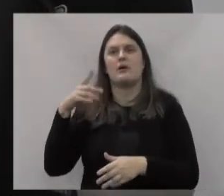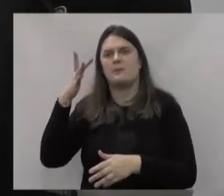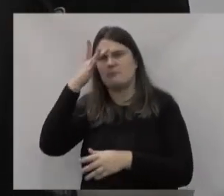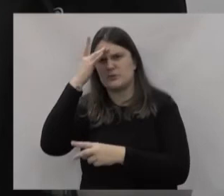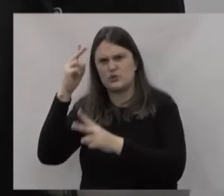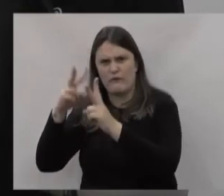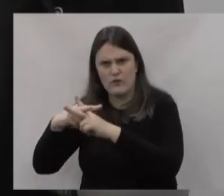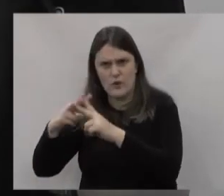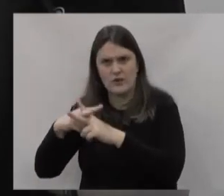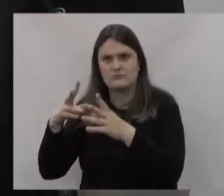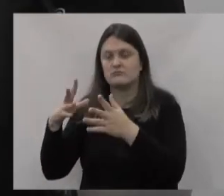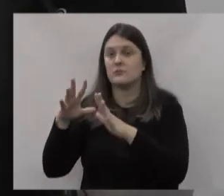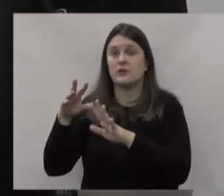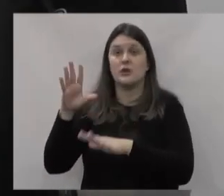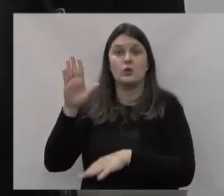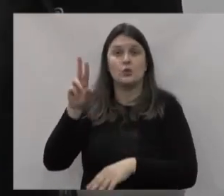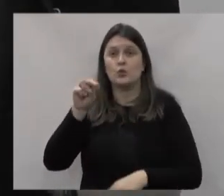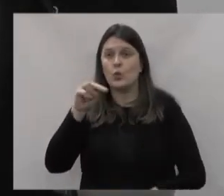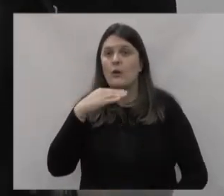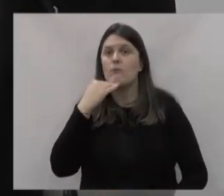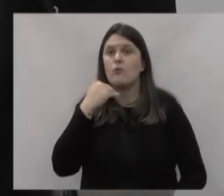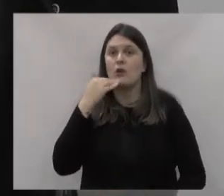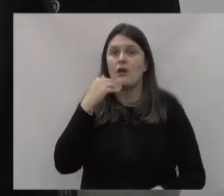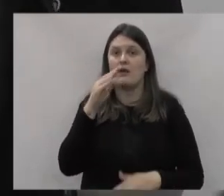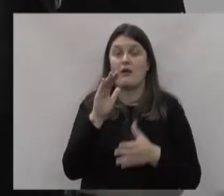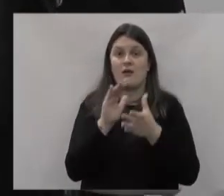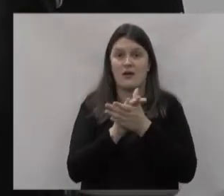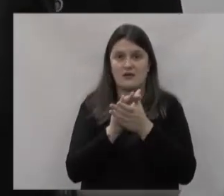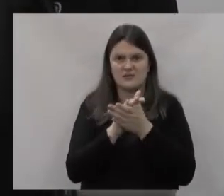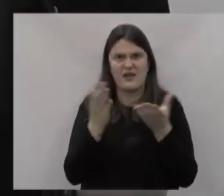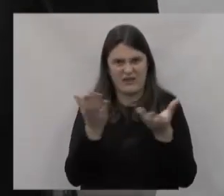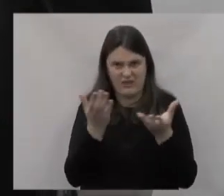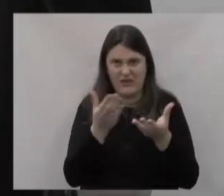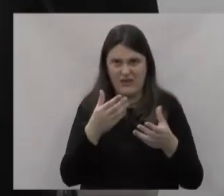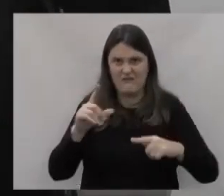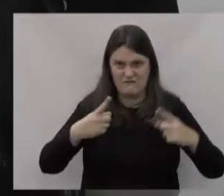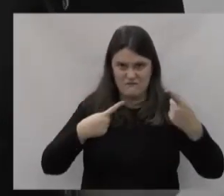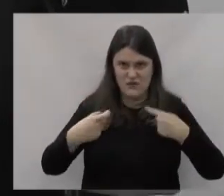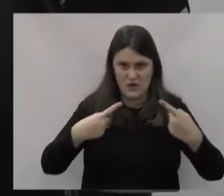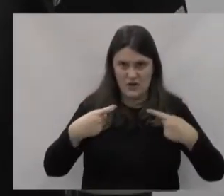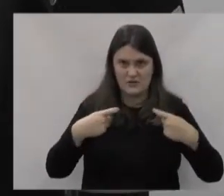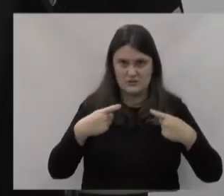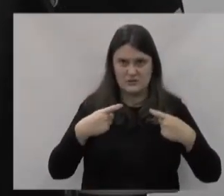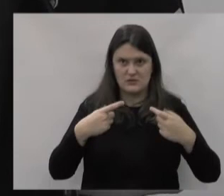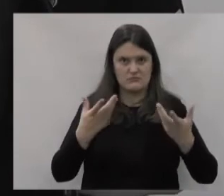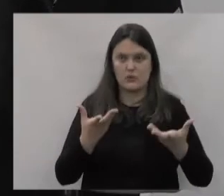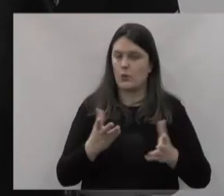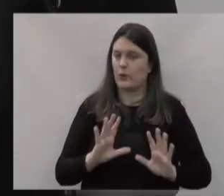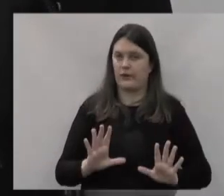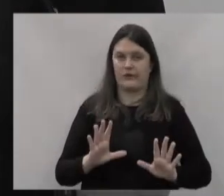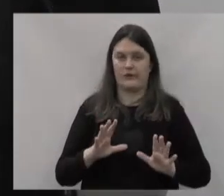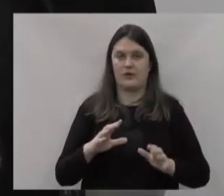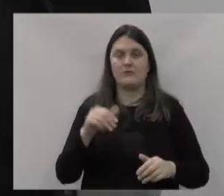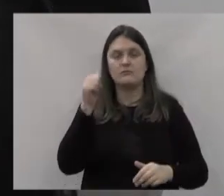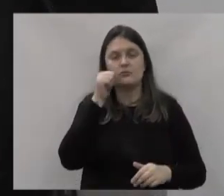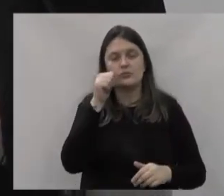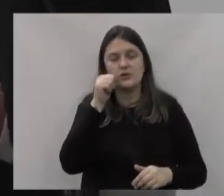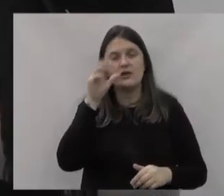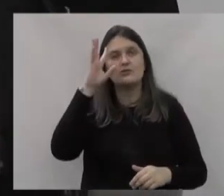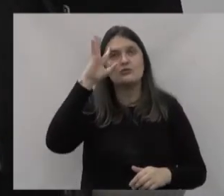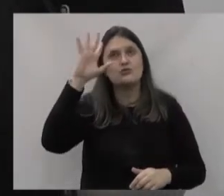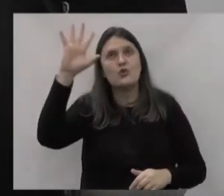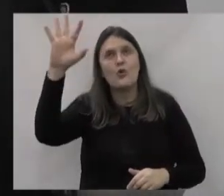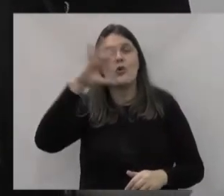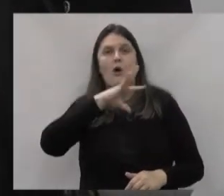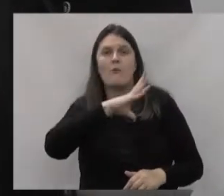agressores. É aquilo que eu falei, nenhuma mulher, quando se casa, ela casa achando que ela está casando com o agressor. Nenhuma mulher casa